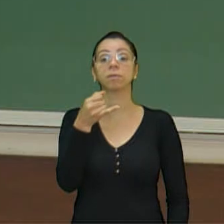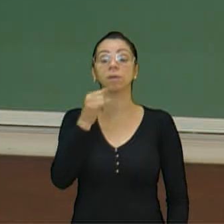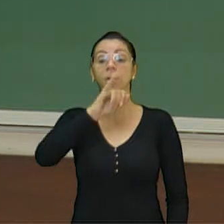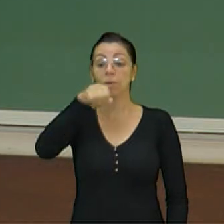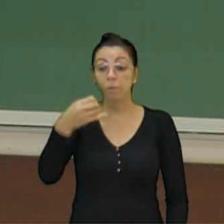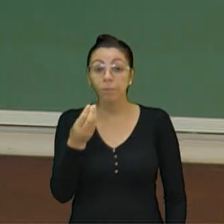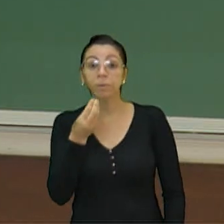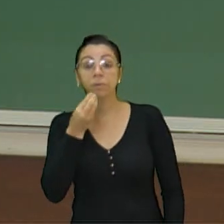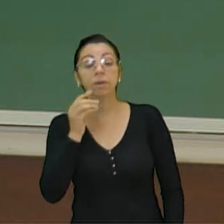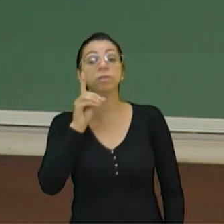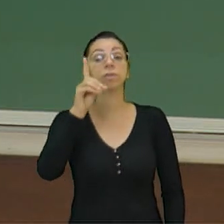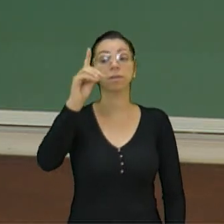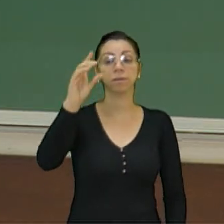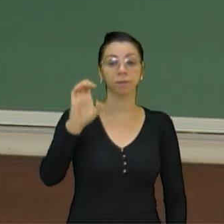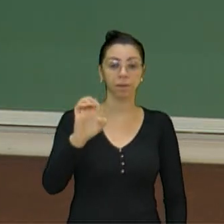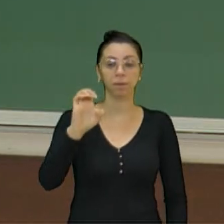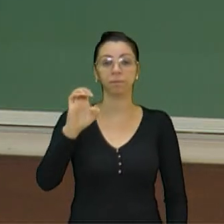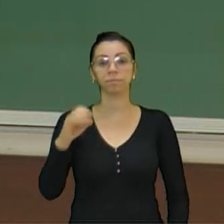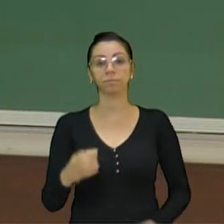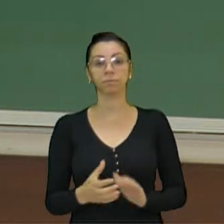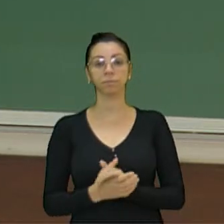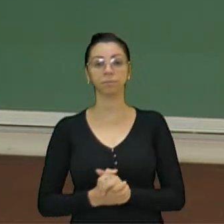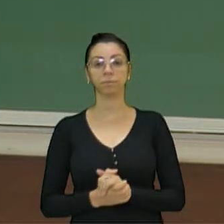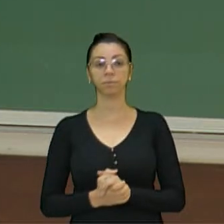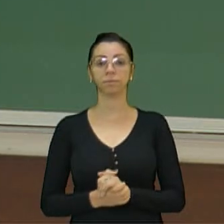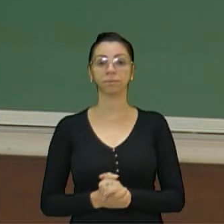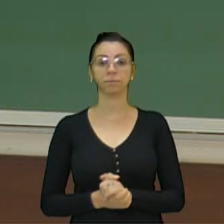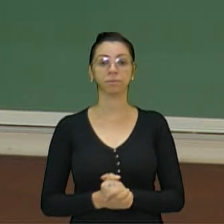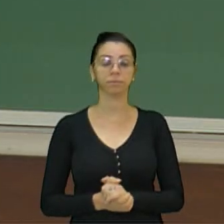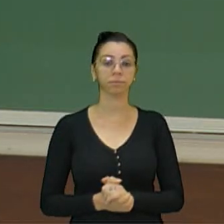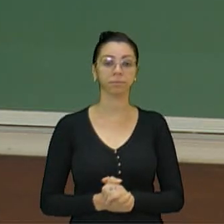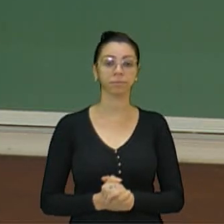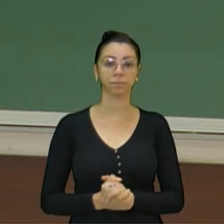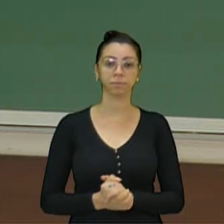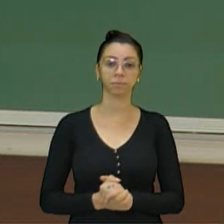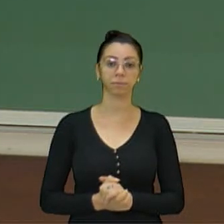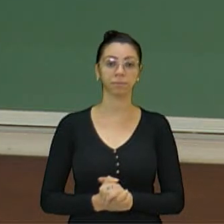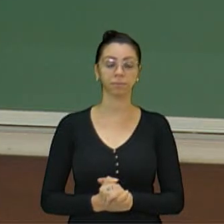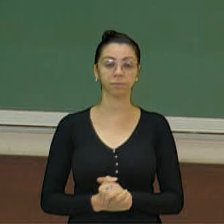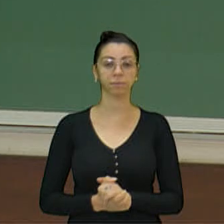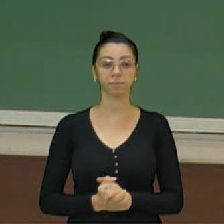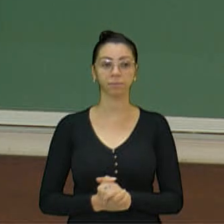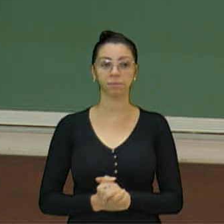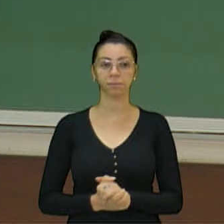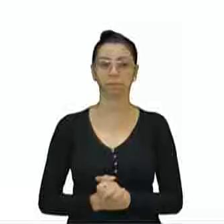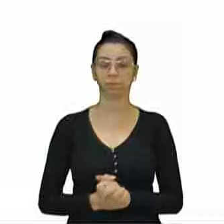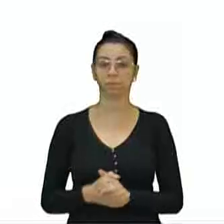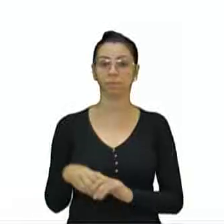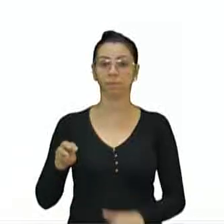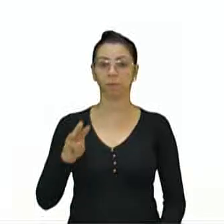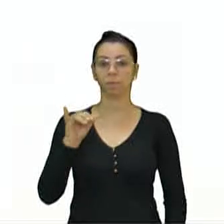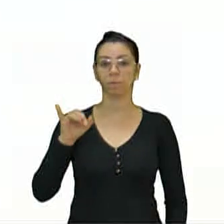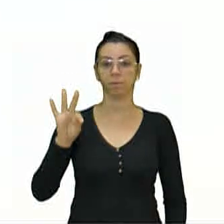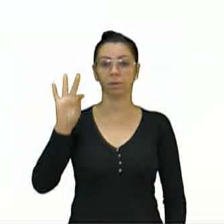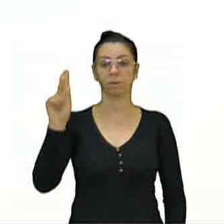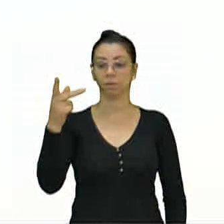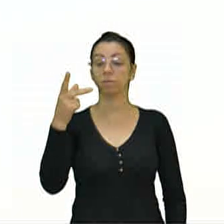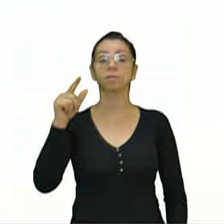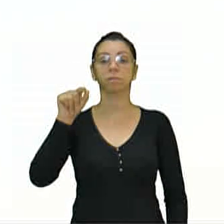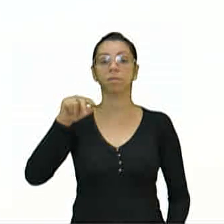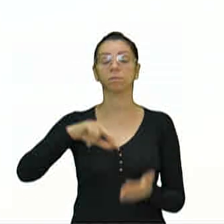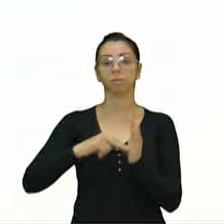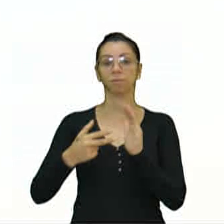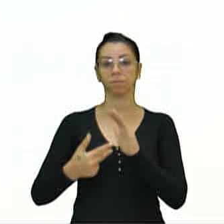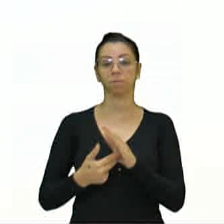preposição seria o to. Reach mass audiences with, com, aqui, ó, né? As